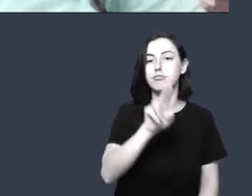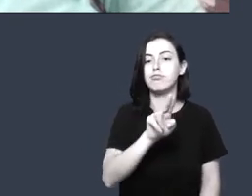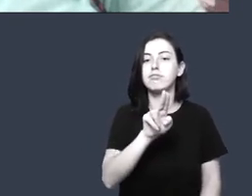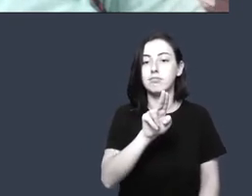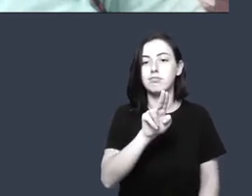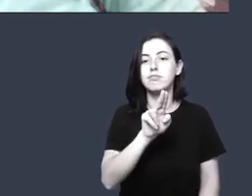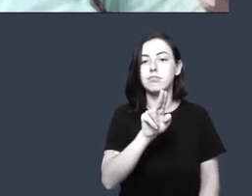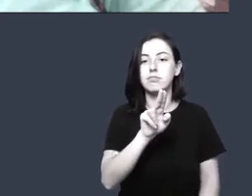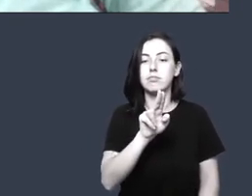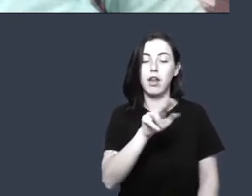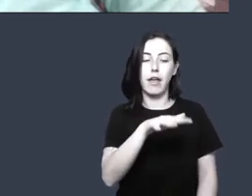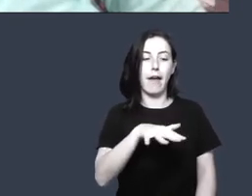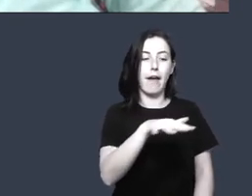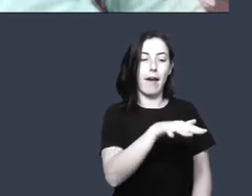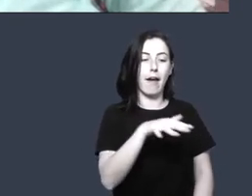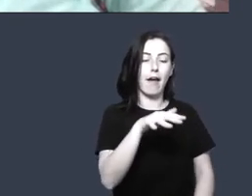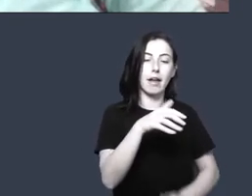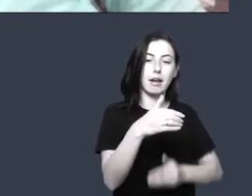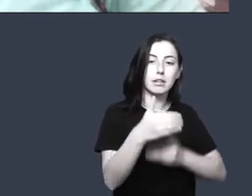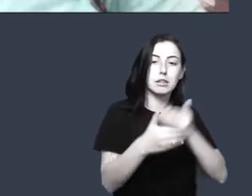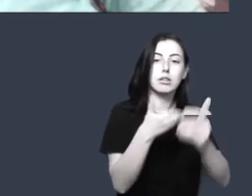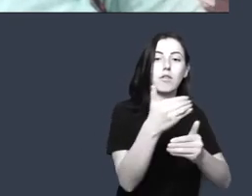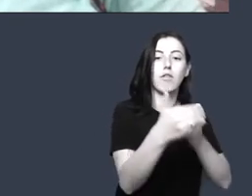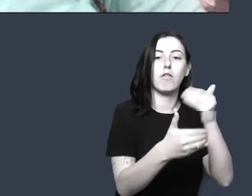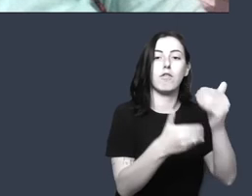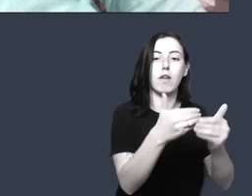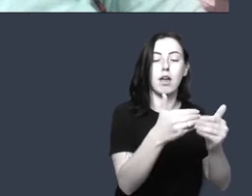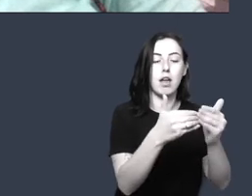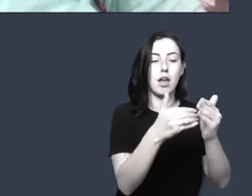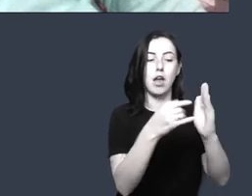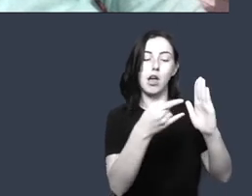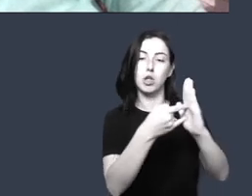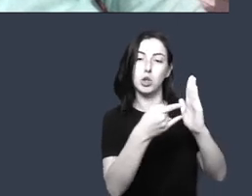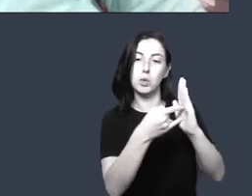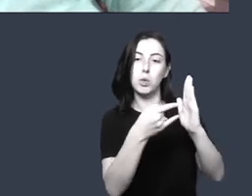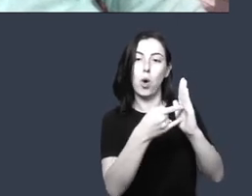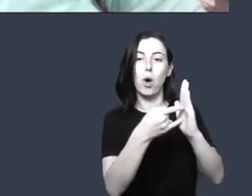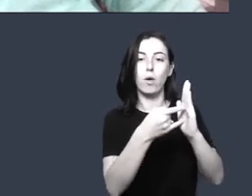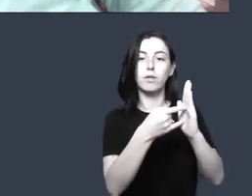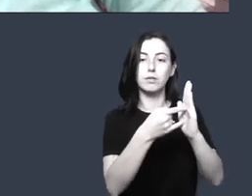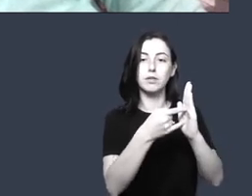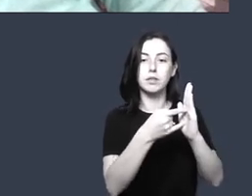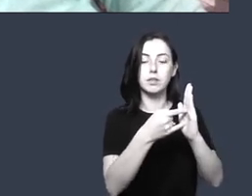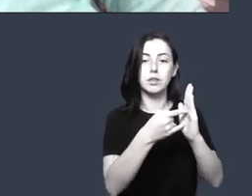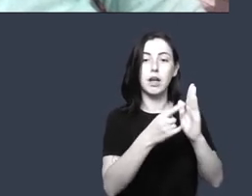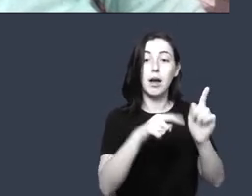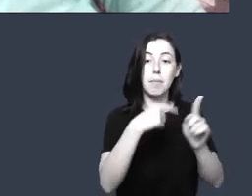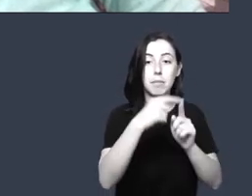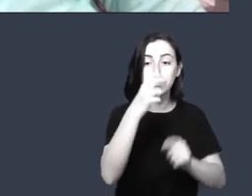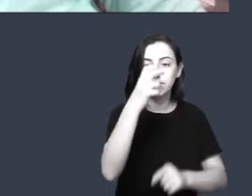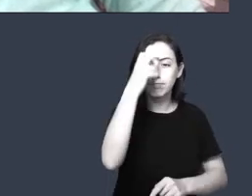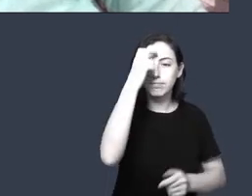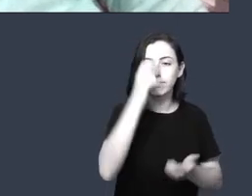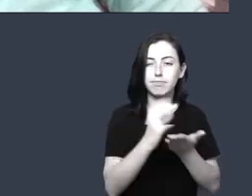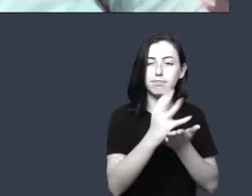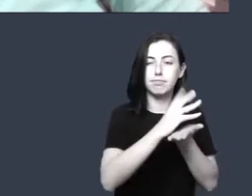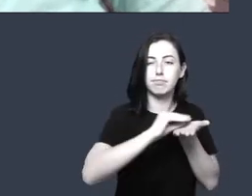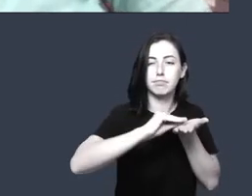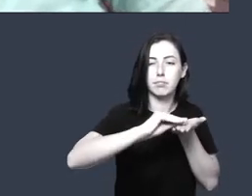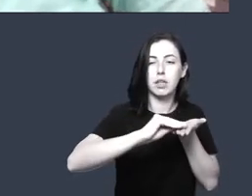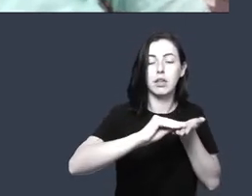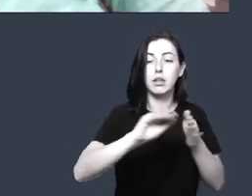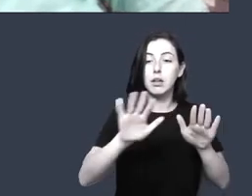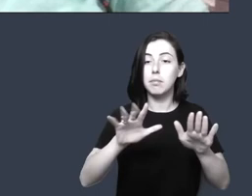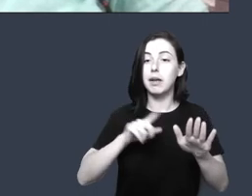na área de desenvolver software em ciência de dados, então é uma parte mais técnica, mas ele tem as outras pessoas que são linguistas ou são pessoas que entendem